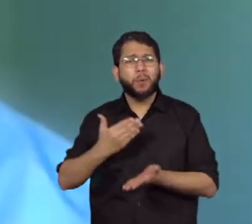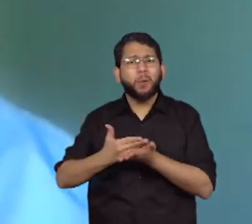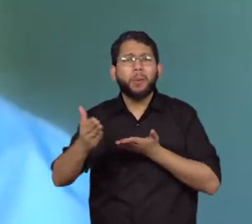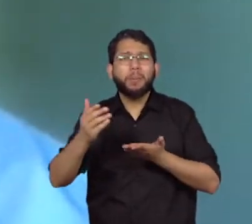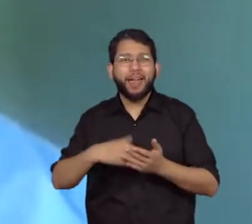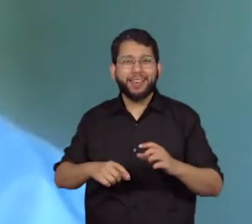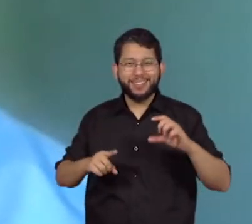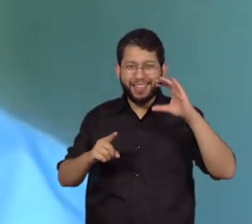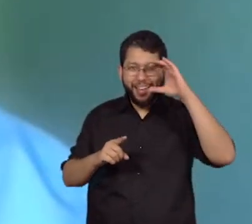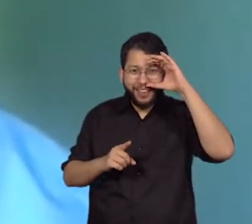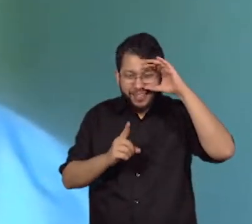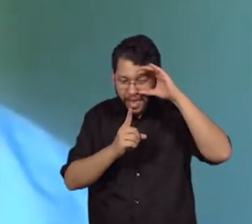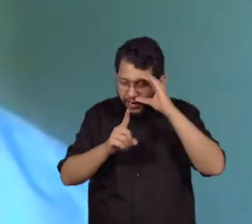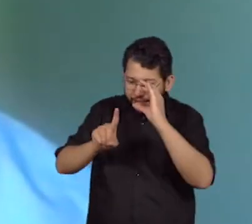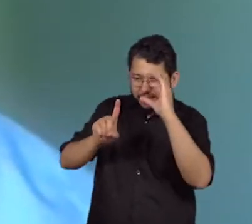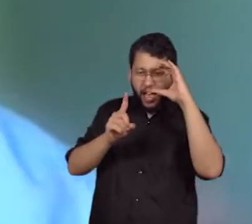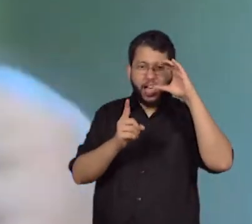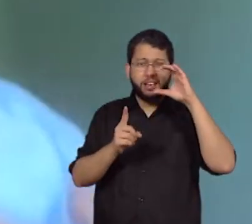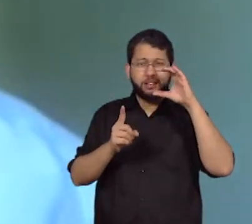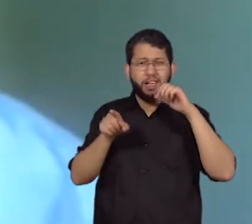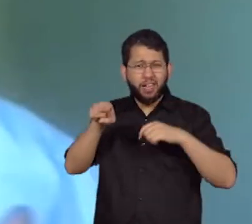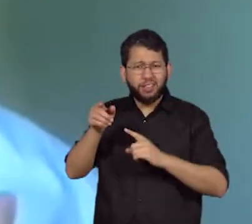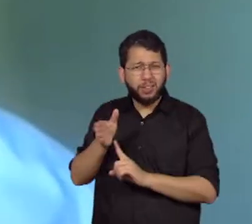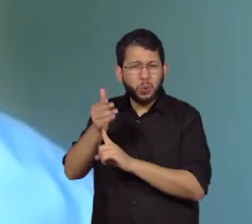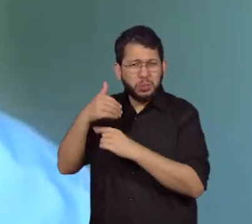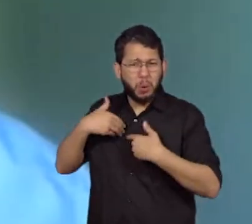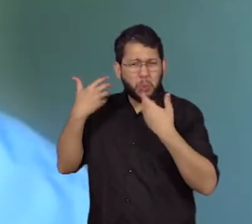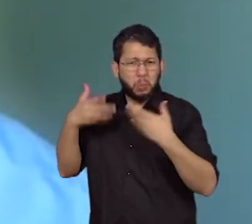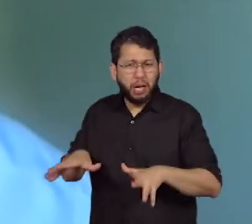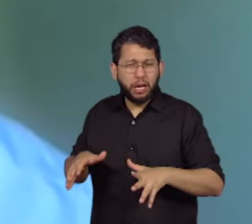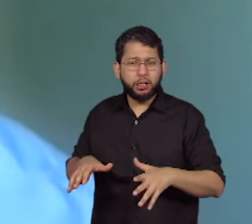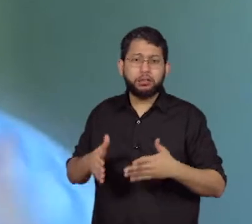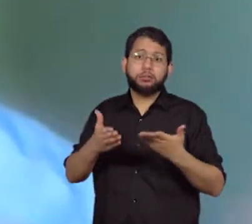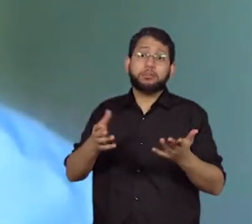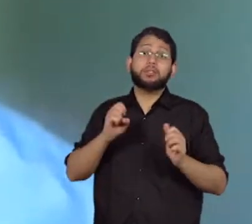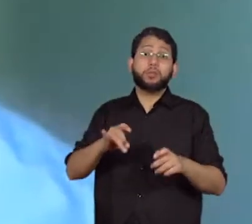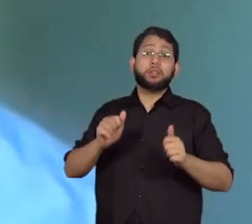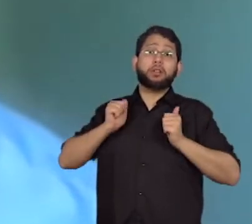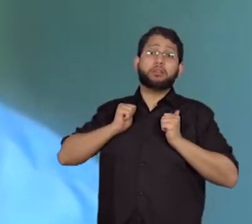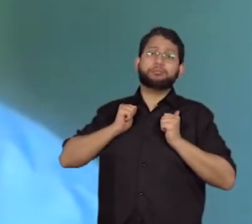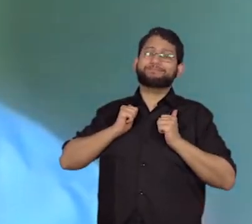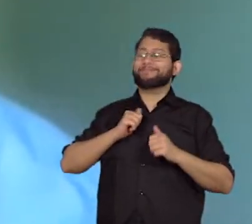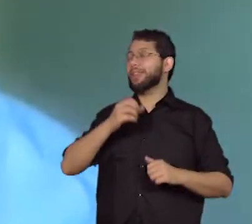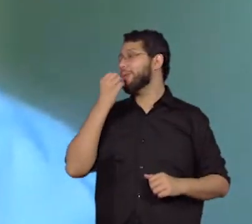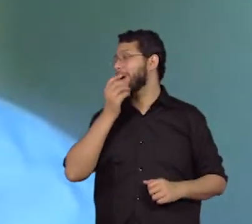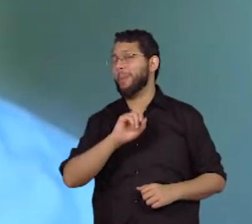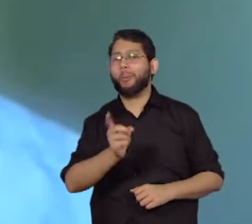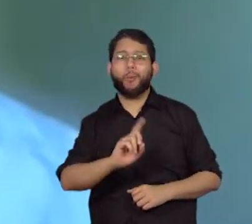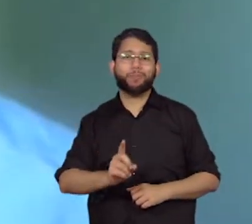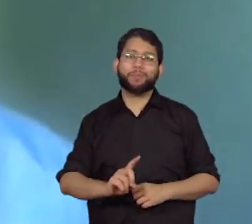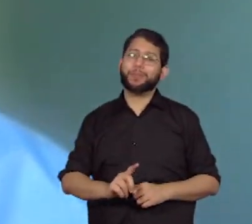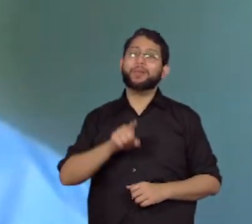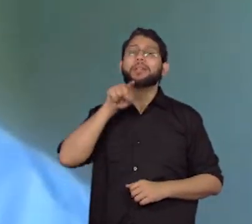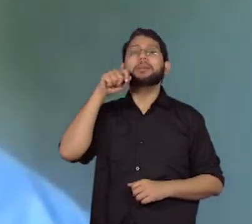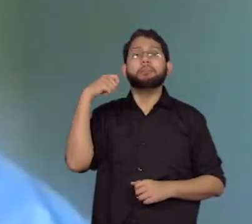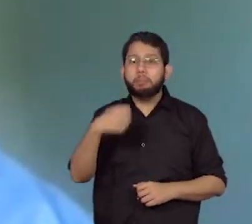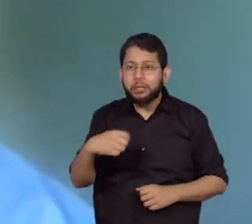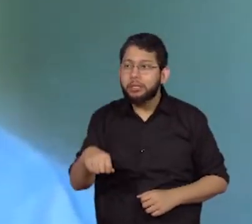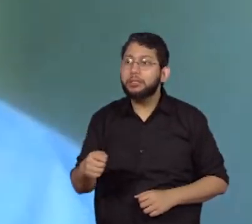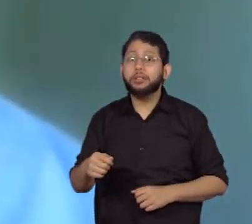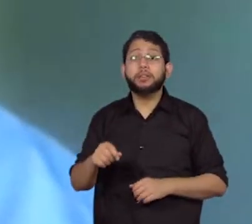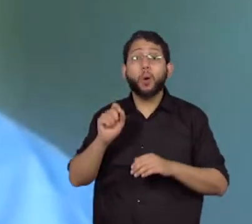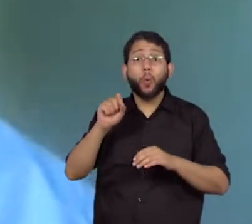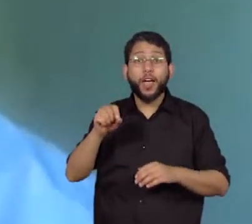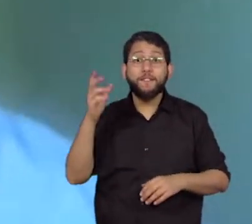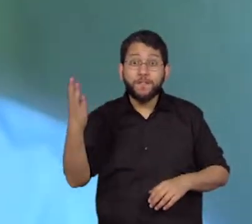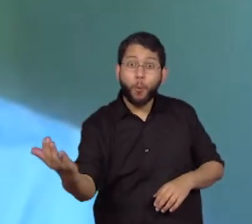fazer isso, ou eu não quero aprender essa tecnologia, você tomar uma postura mais defensiva, não acho positivo. Eu acho assim, como eu vou